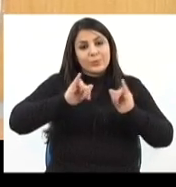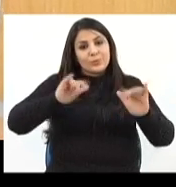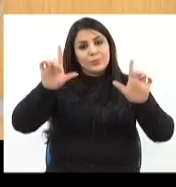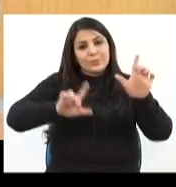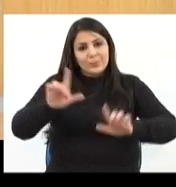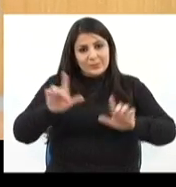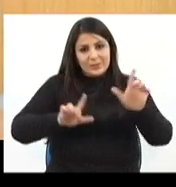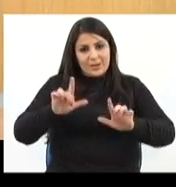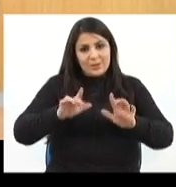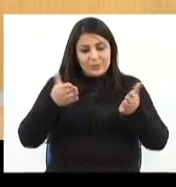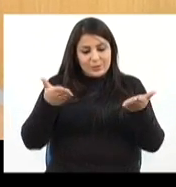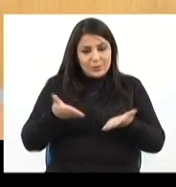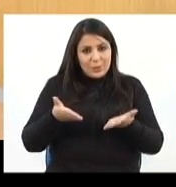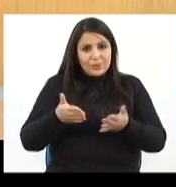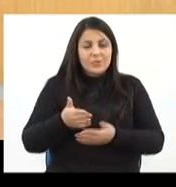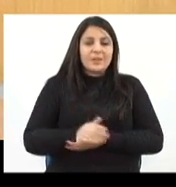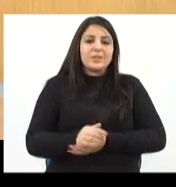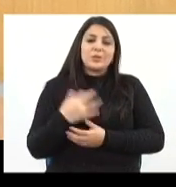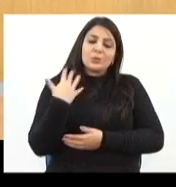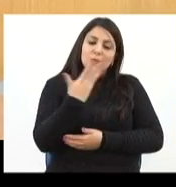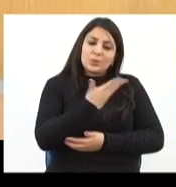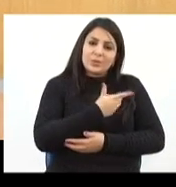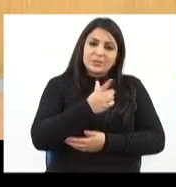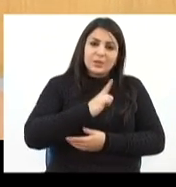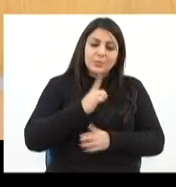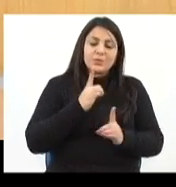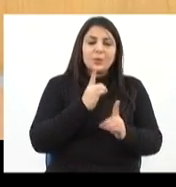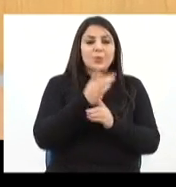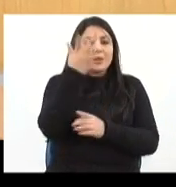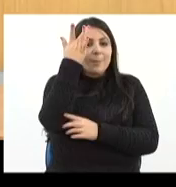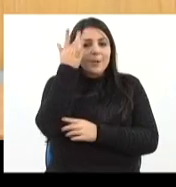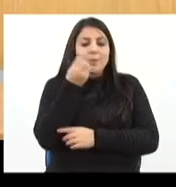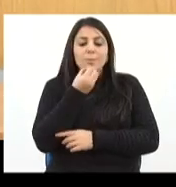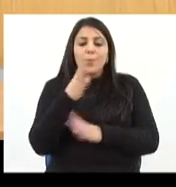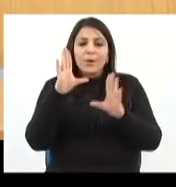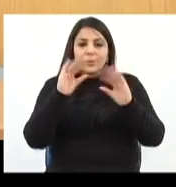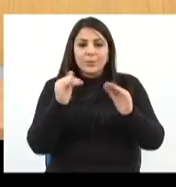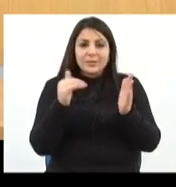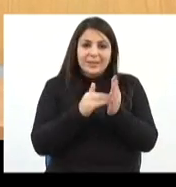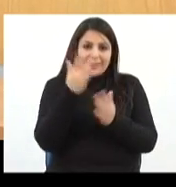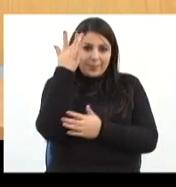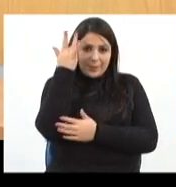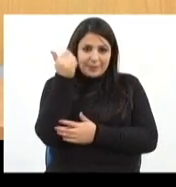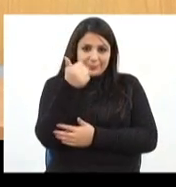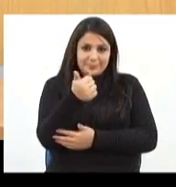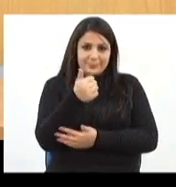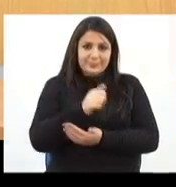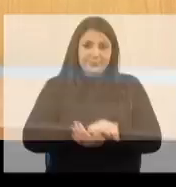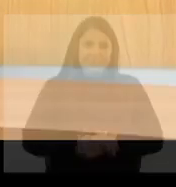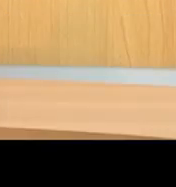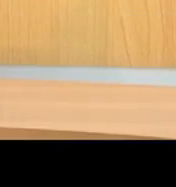Câmara de hoje. Nós temos um novo encontro amanhã. Uma ótima noite e até lá!